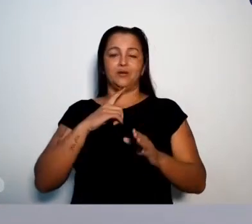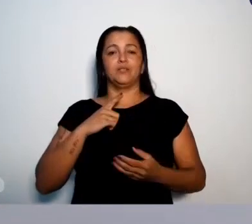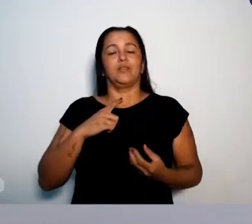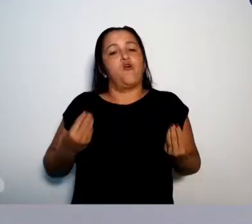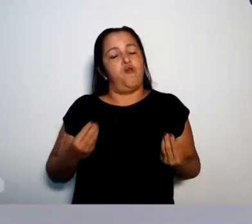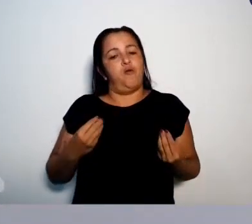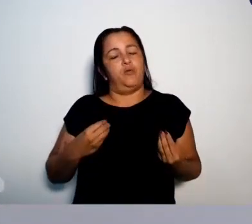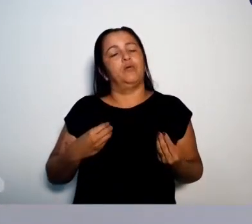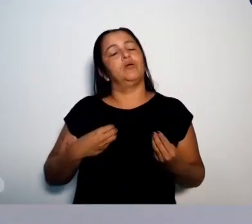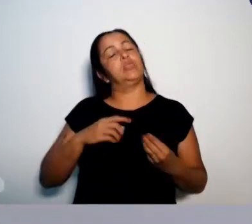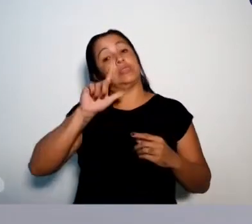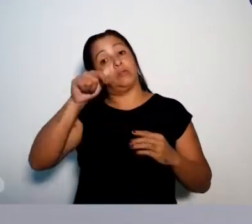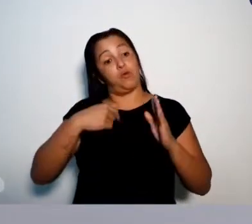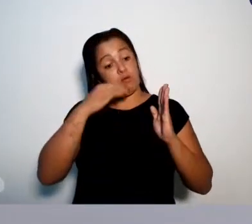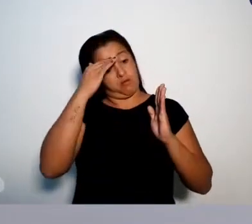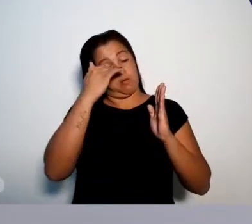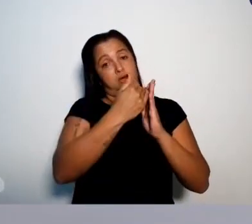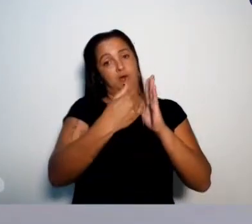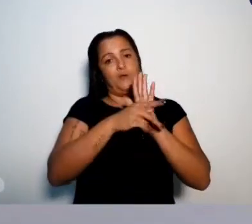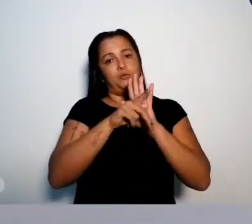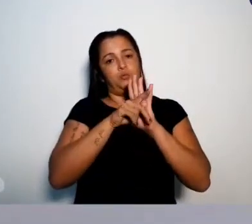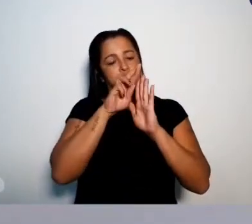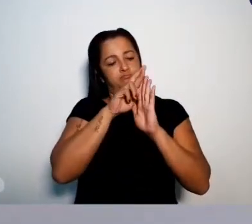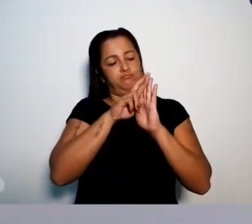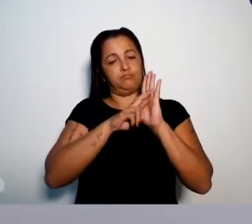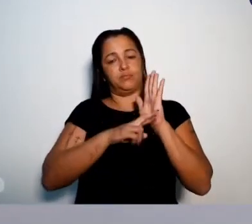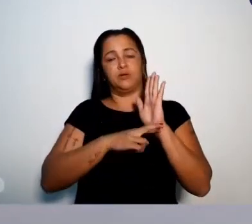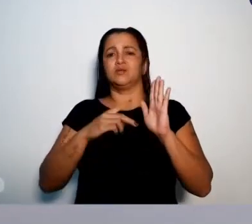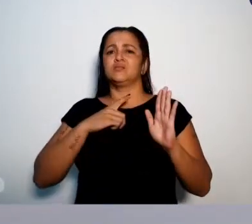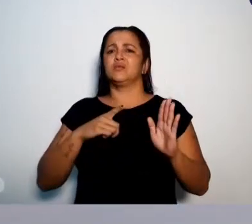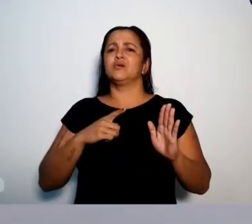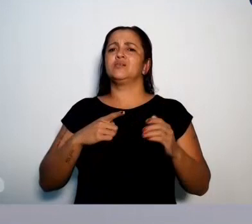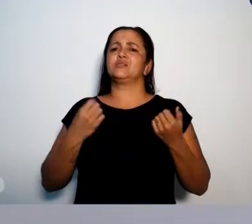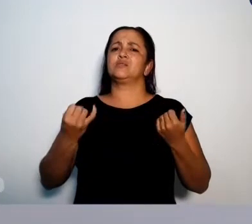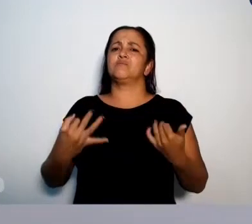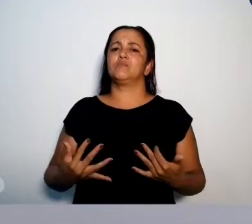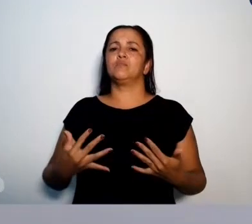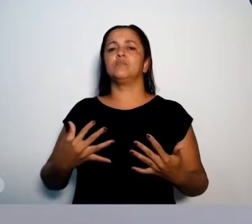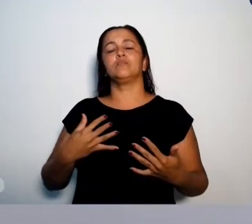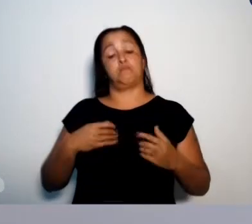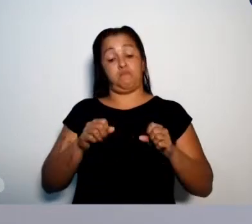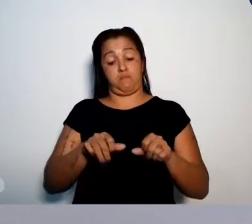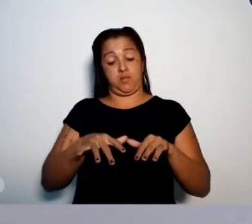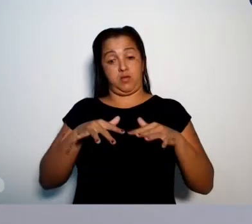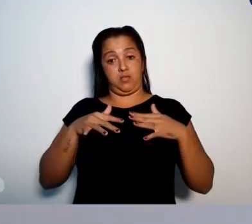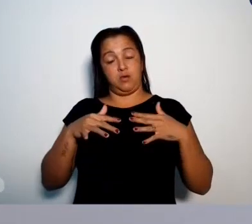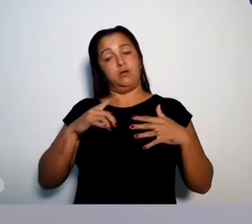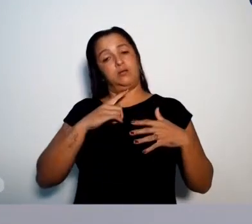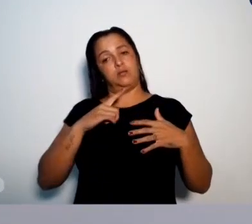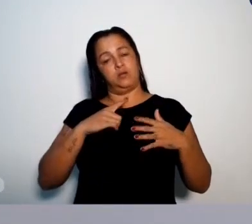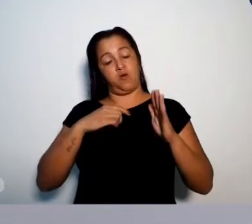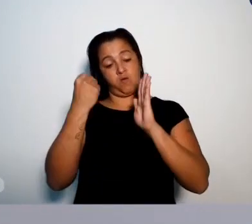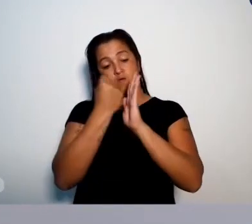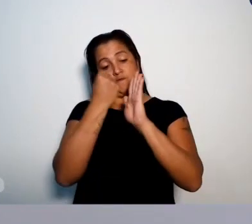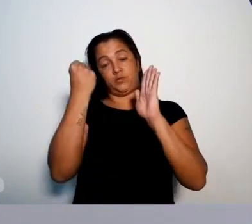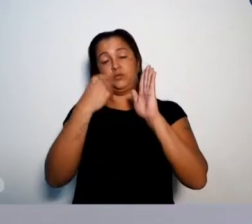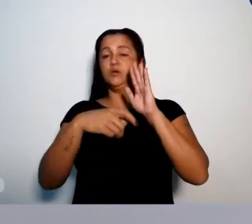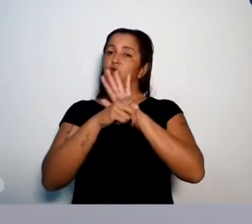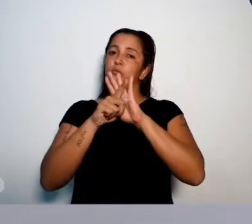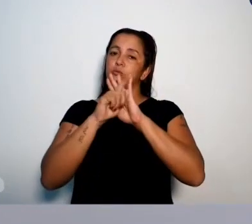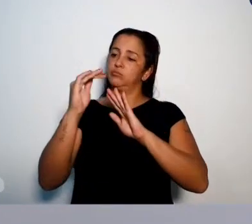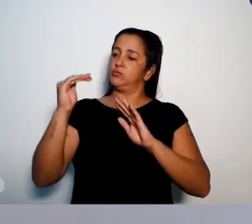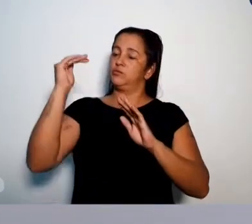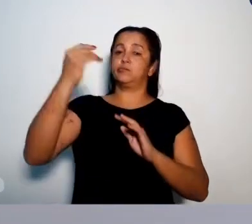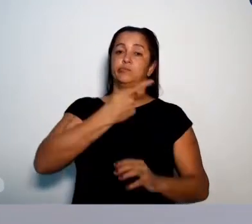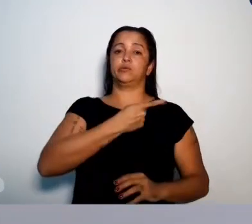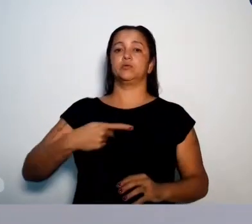as formalidades regimentais, ouvido o plenário, seja oficiado ao excelentíssimo presidente da